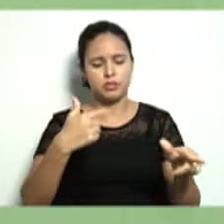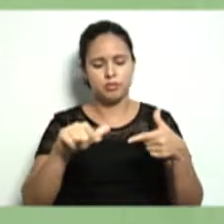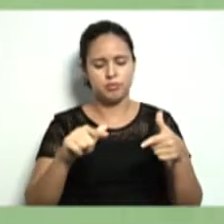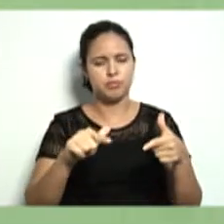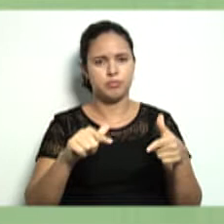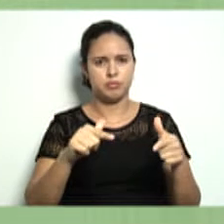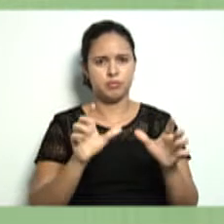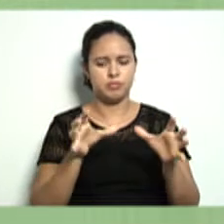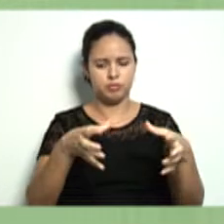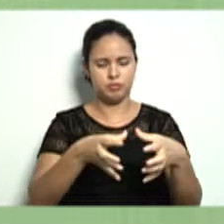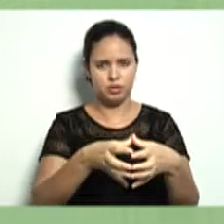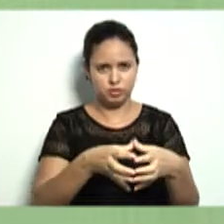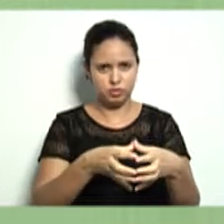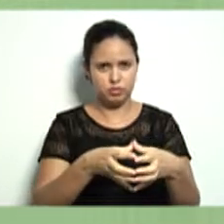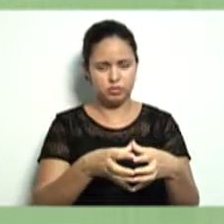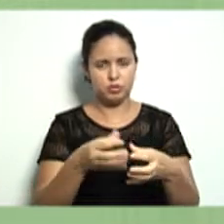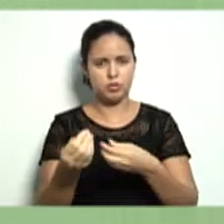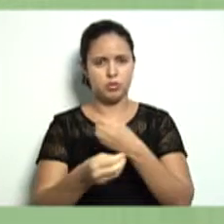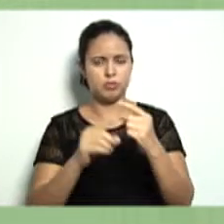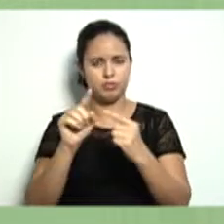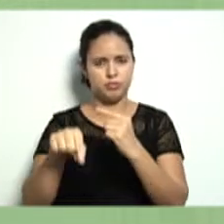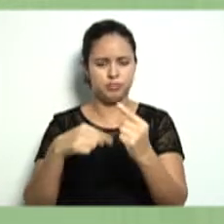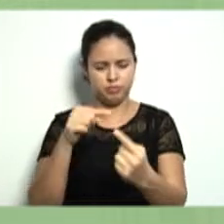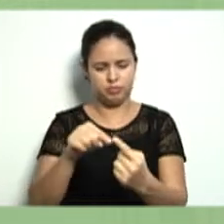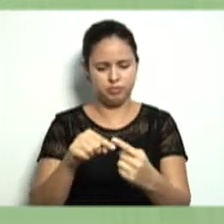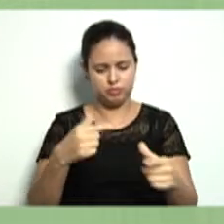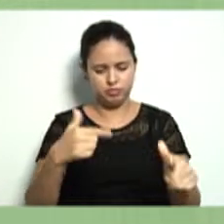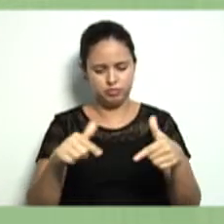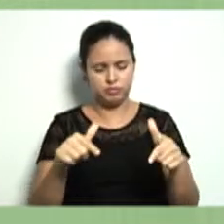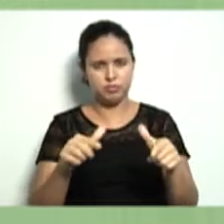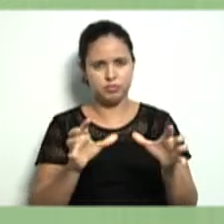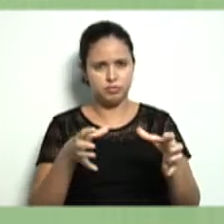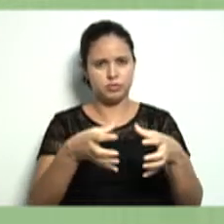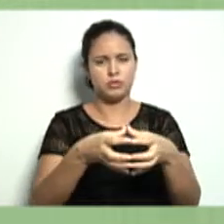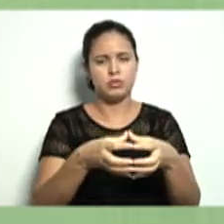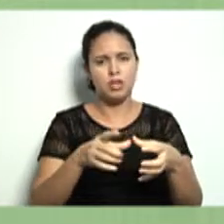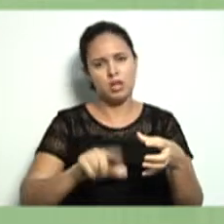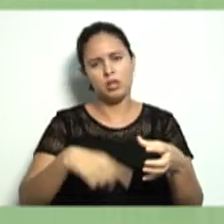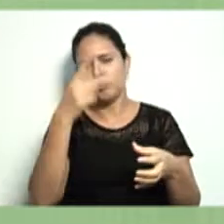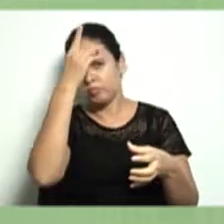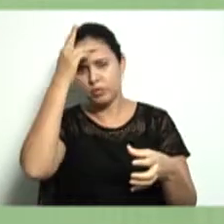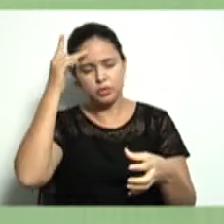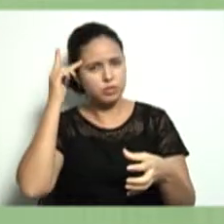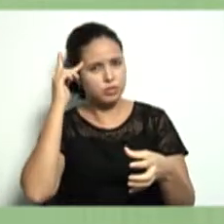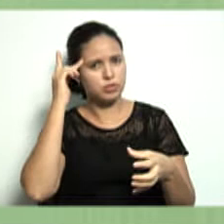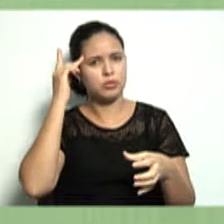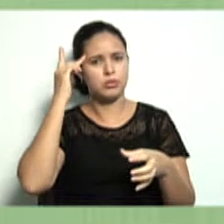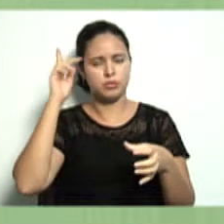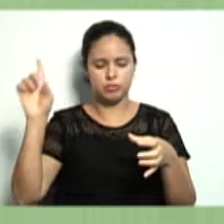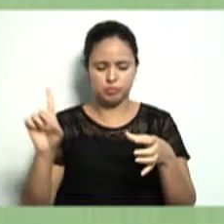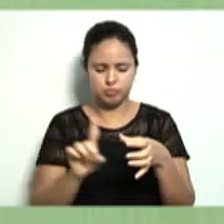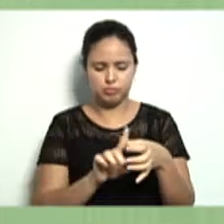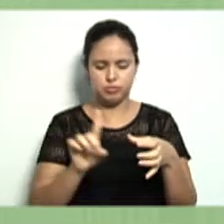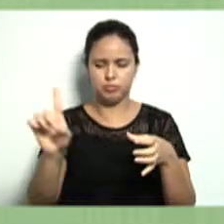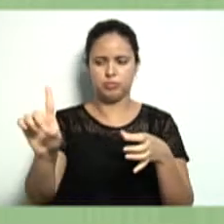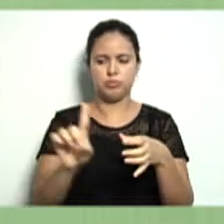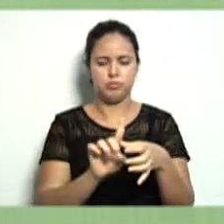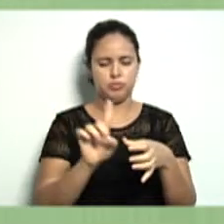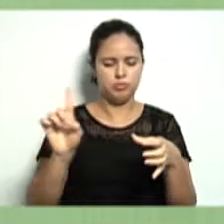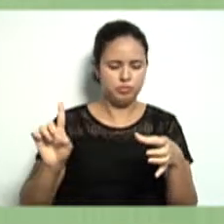equipe. Como que a gente pode definir esse trabalho em equipe? São pessoas, né? Uma equipe são pessoas